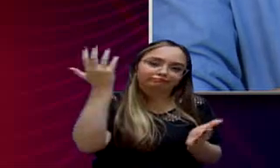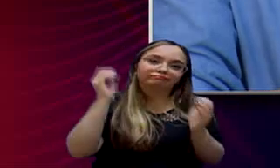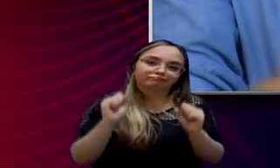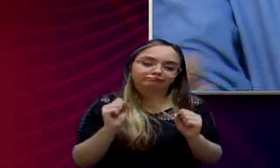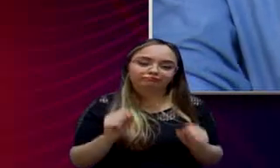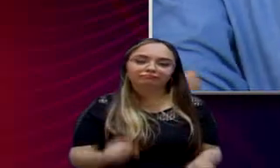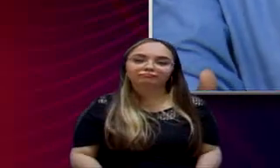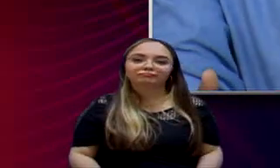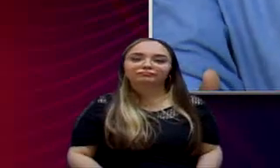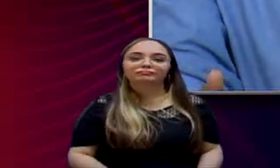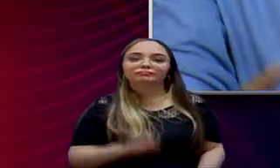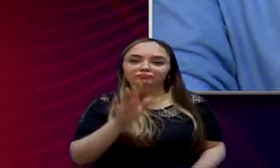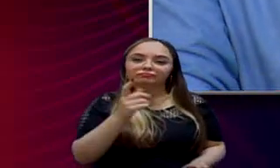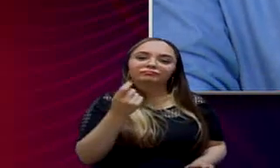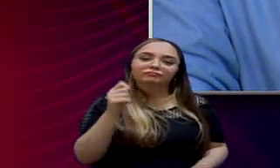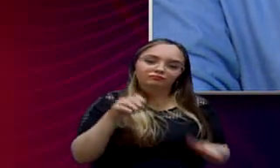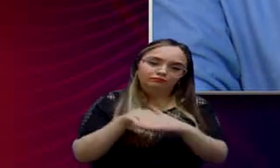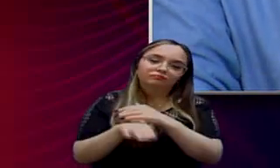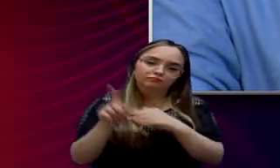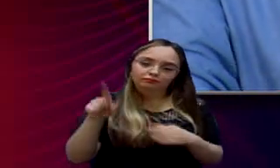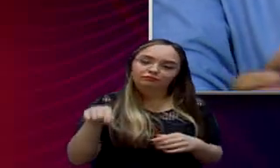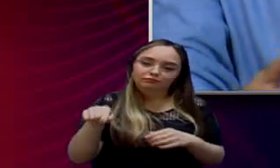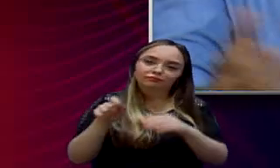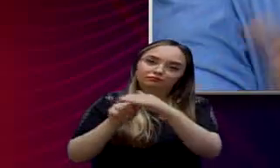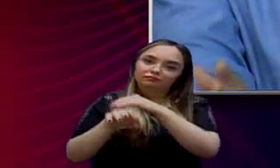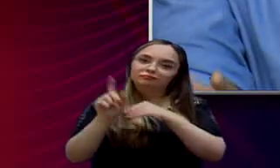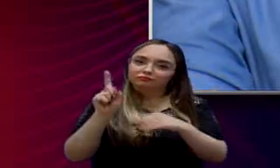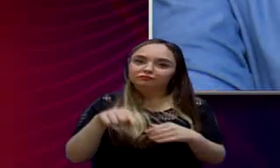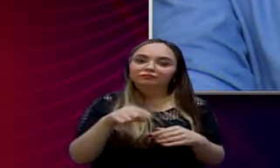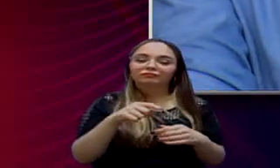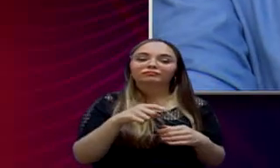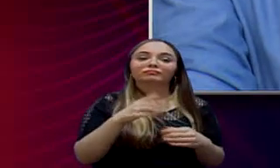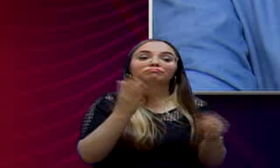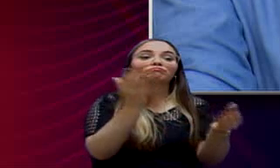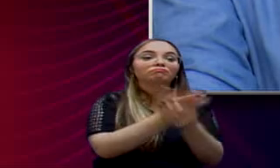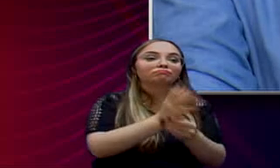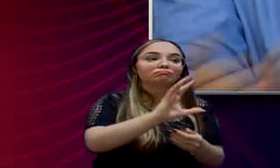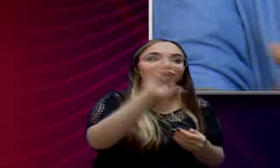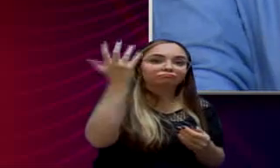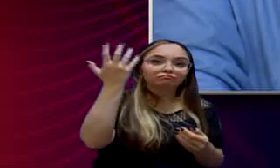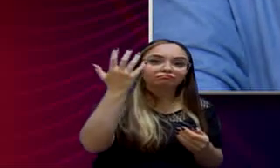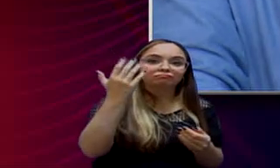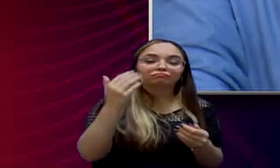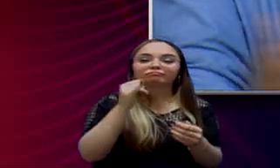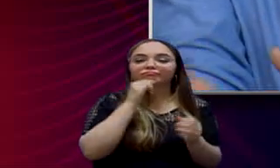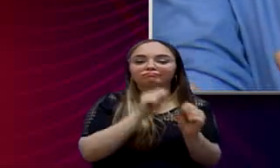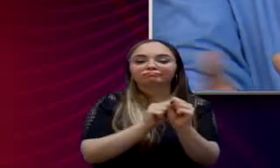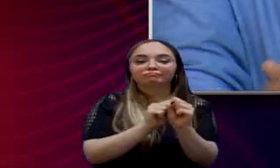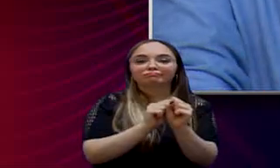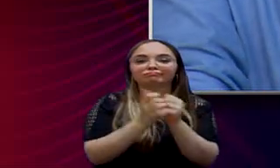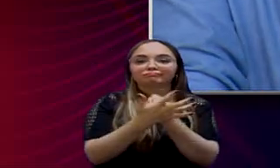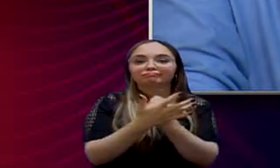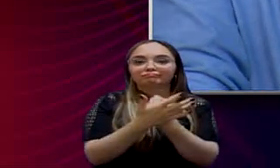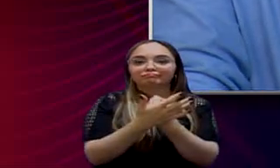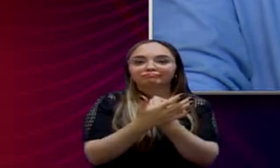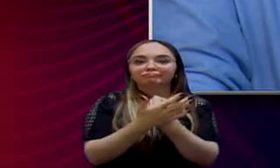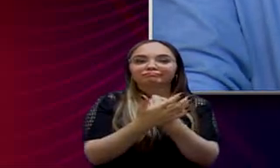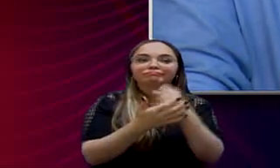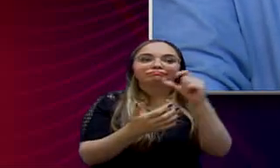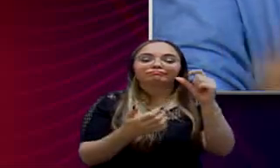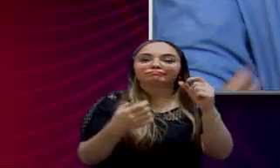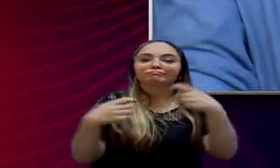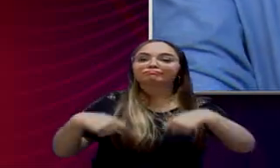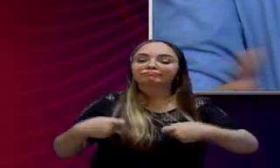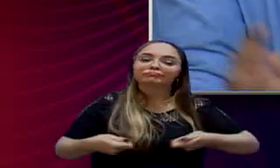mais que o fundo de reserva tá aí para isso né como como uma ação judicial uma pandemia pode trazer um desequilíbrio não esperado